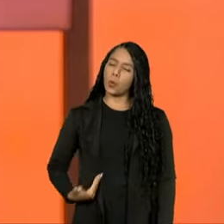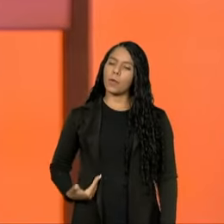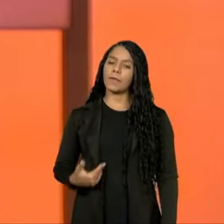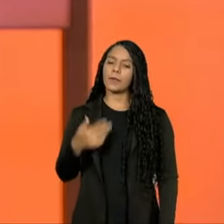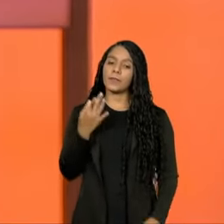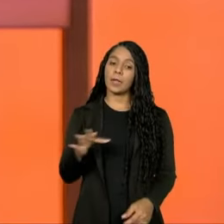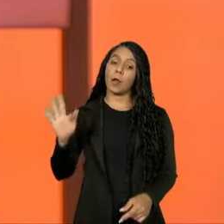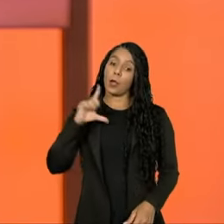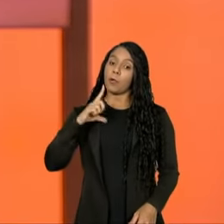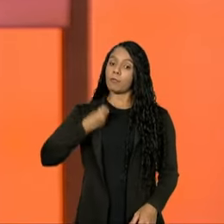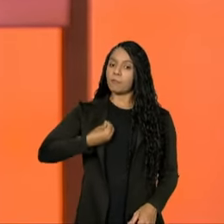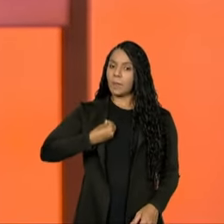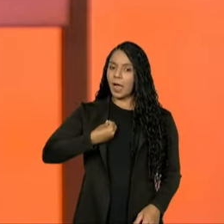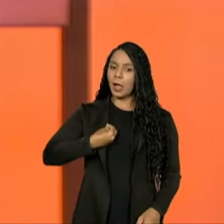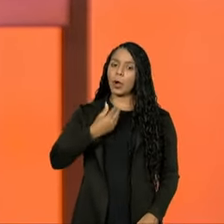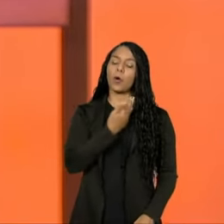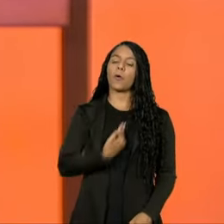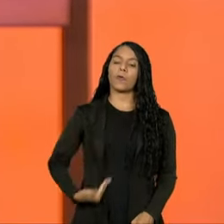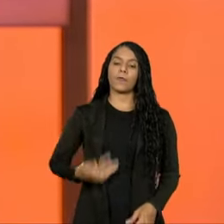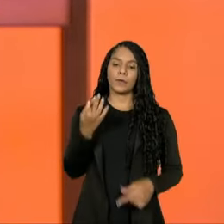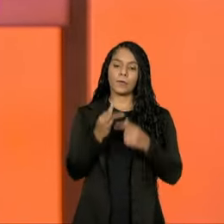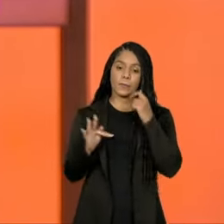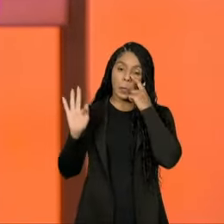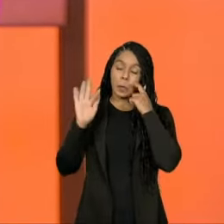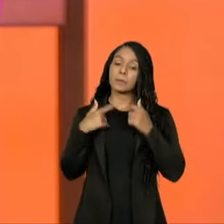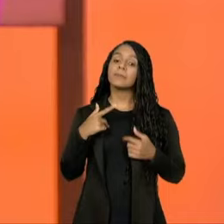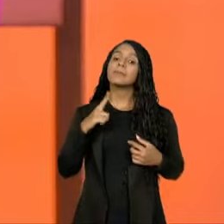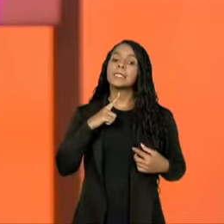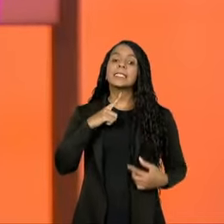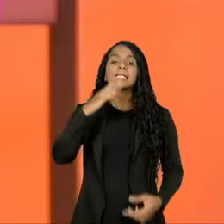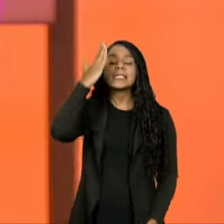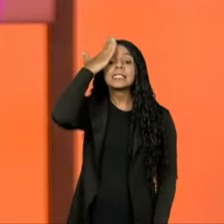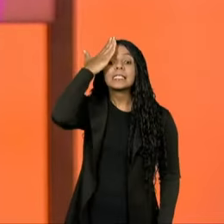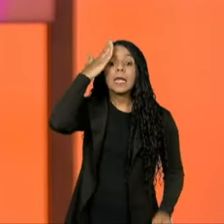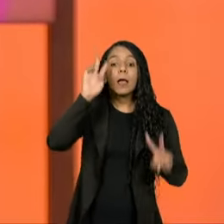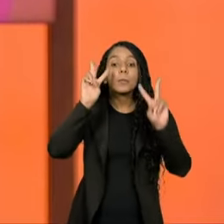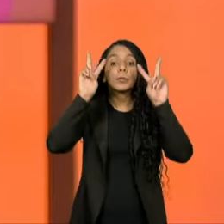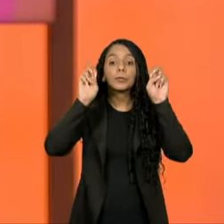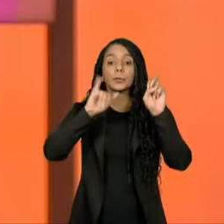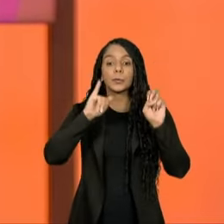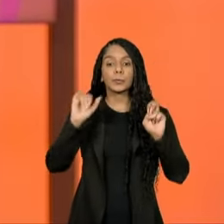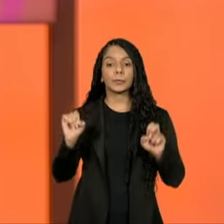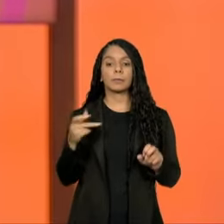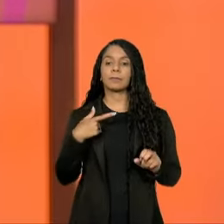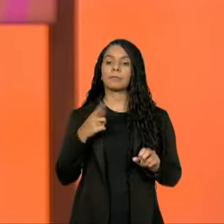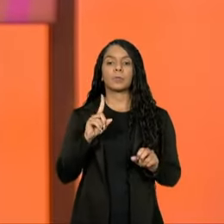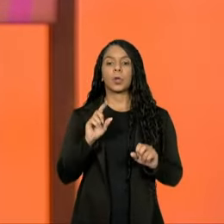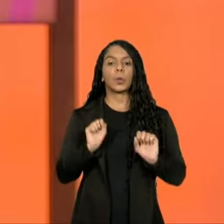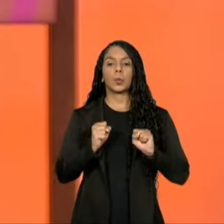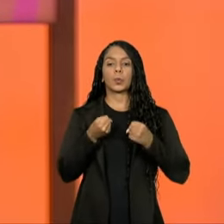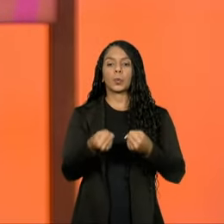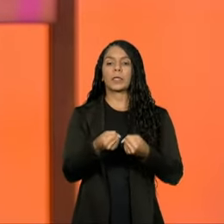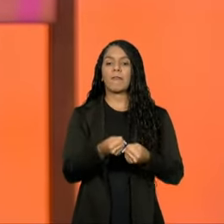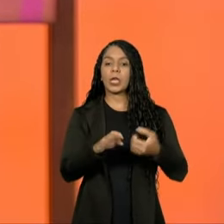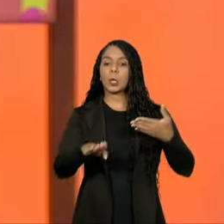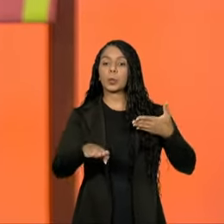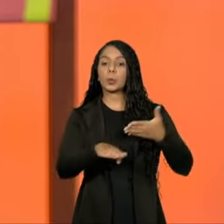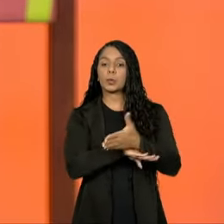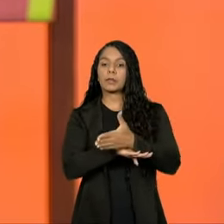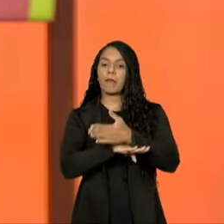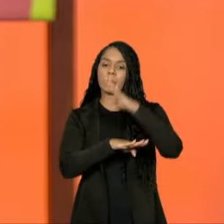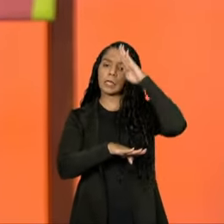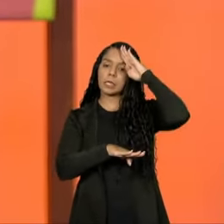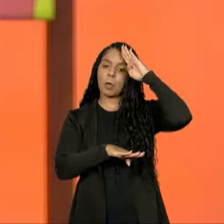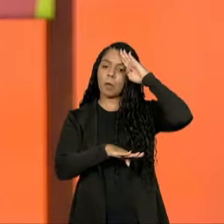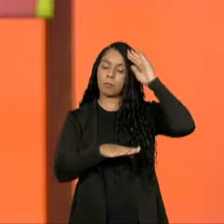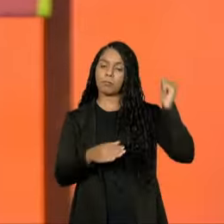eu faço parte do governo federal, tem ciência absoluta... Graças a Deus. Tem ciência absoluta disso. Agora... eu não defendo intervenção. Eu não defendo